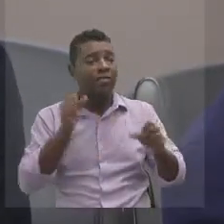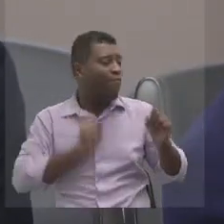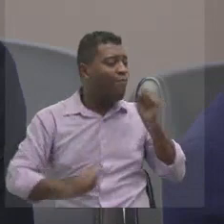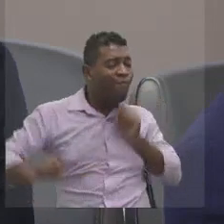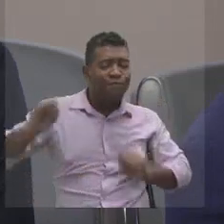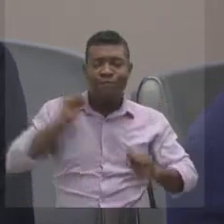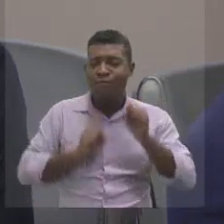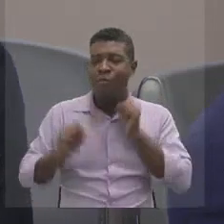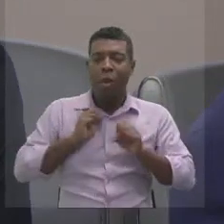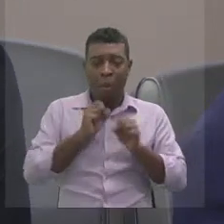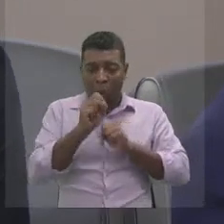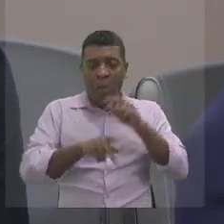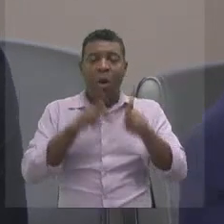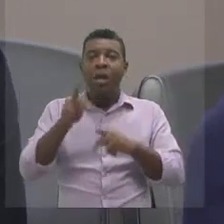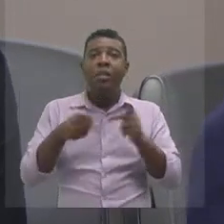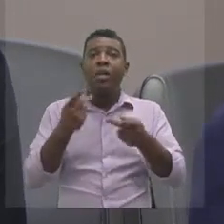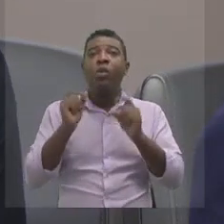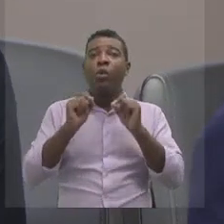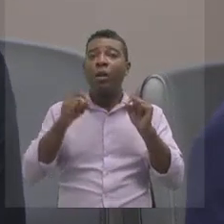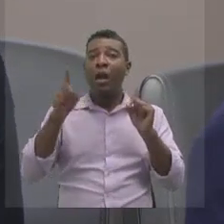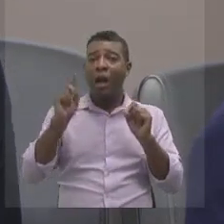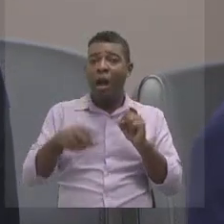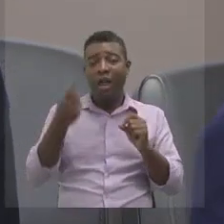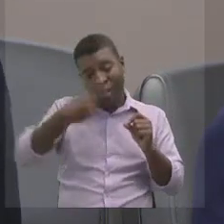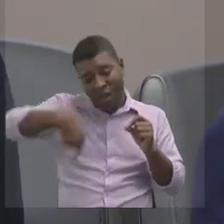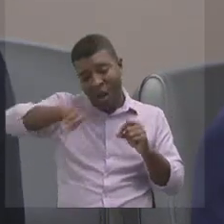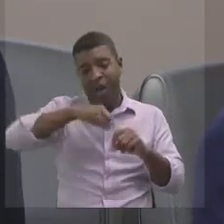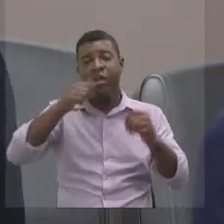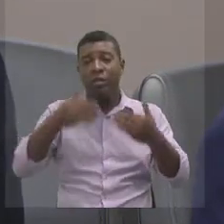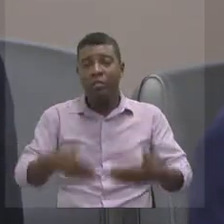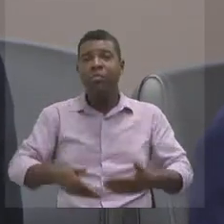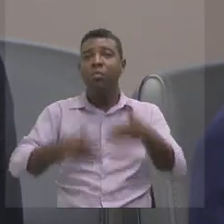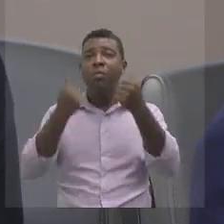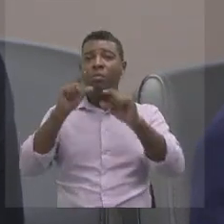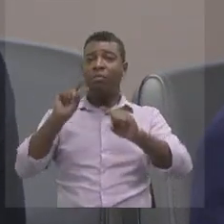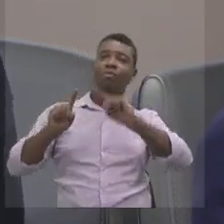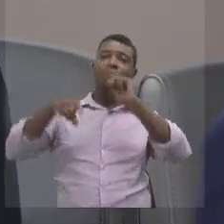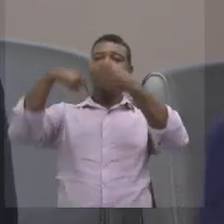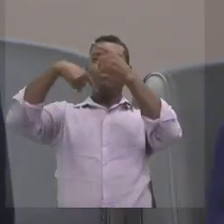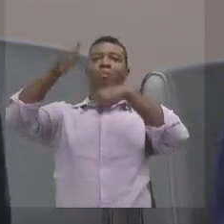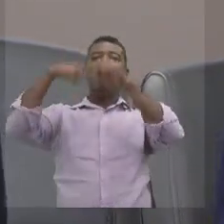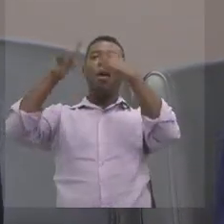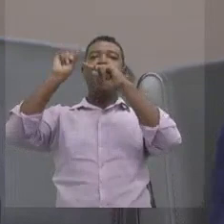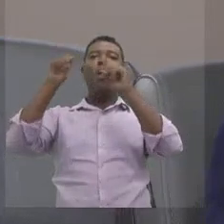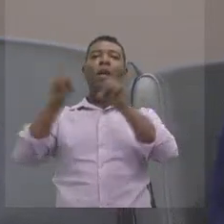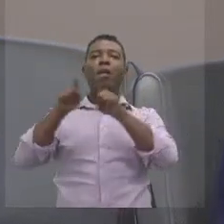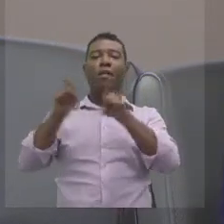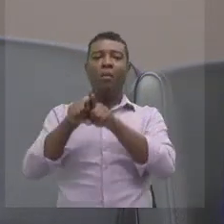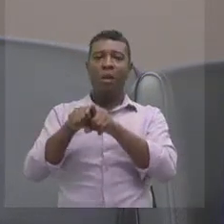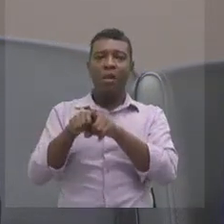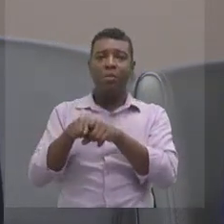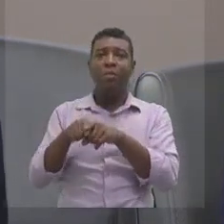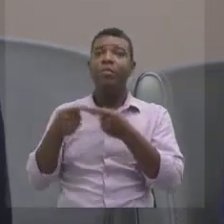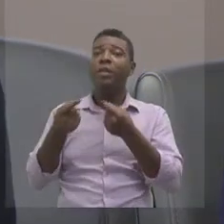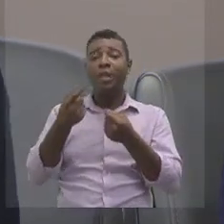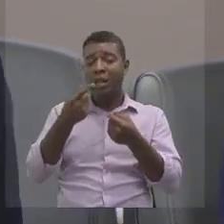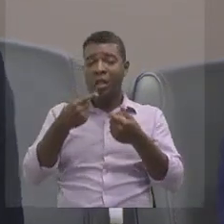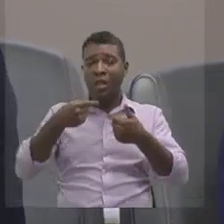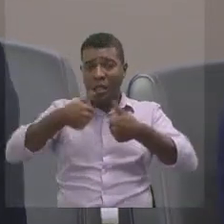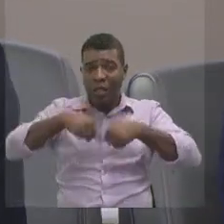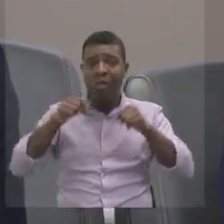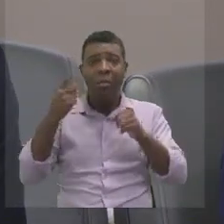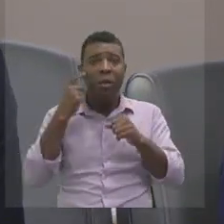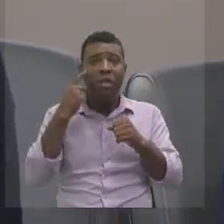né da população de Contagem que a gente possa também avançar eventualmente estendendo um pouco mais da Leão então Temos conversado em formas de efetuar e poder